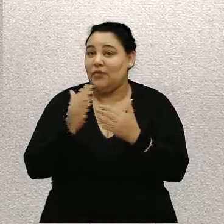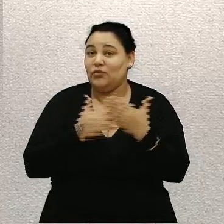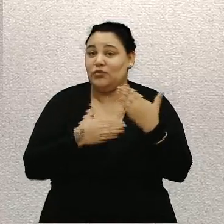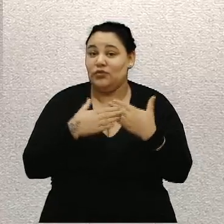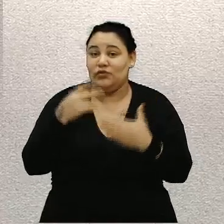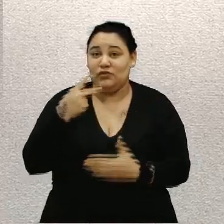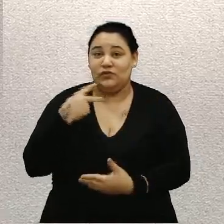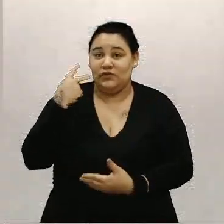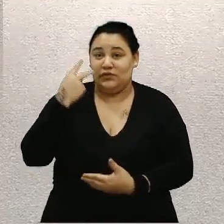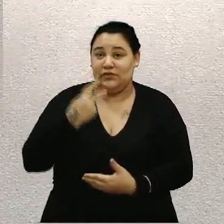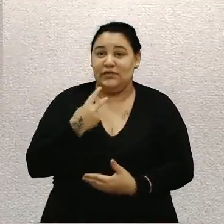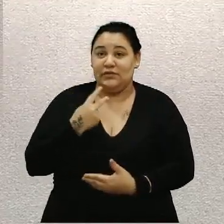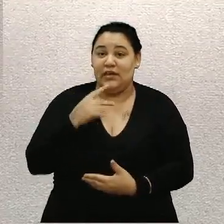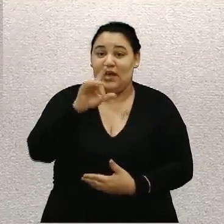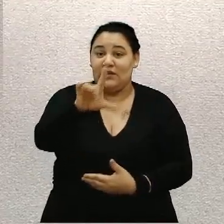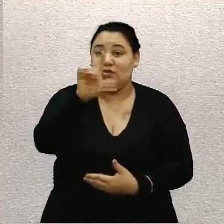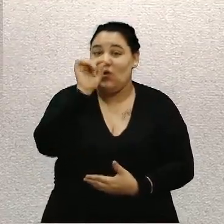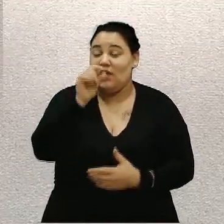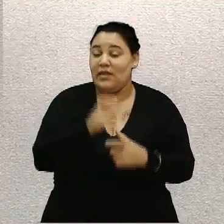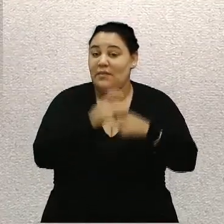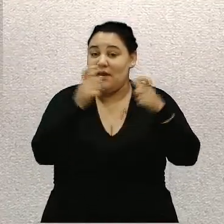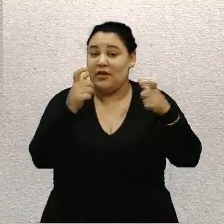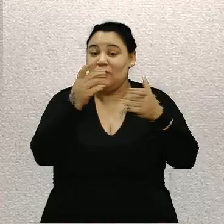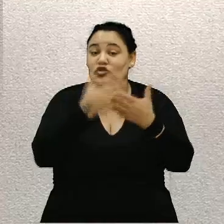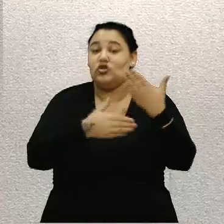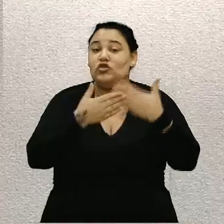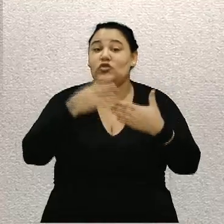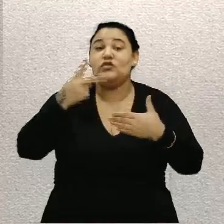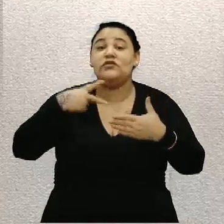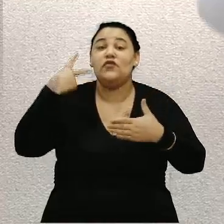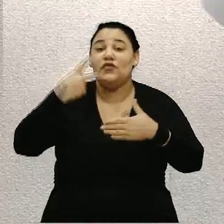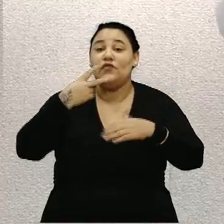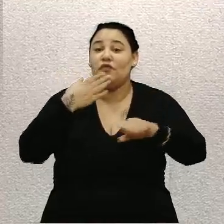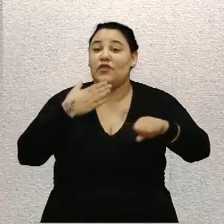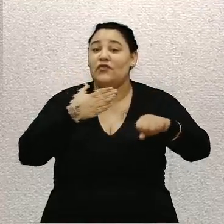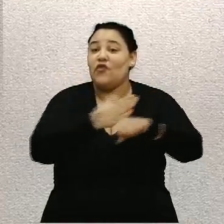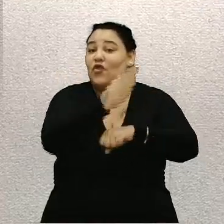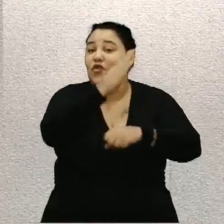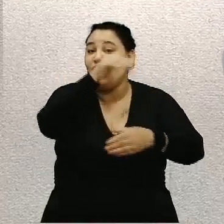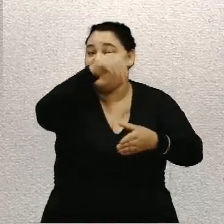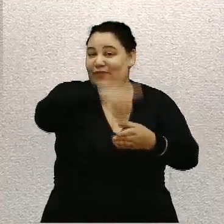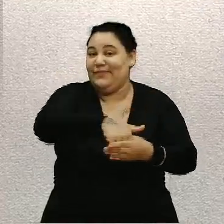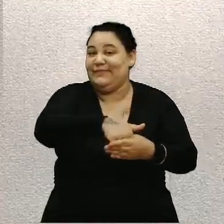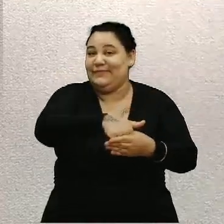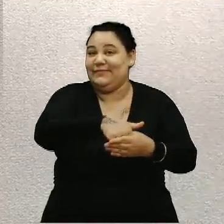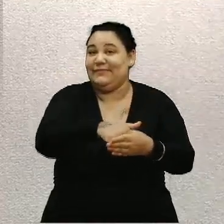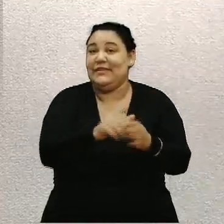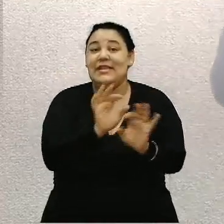A decisão foi unânime, todos votaram favoráveis, ninguém